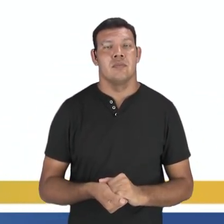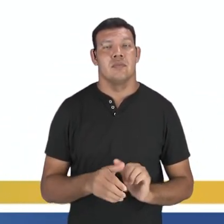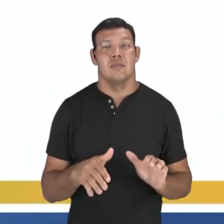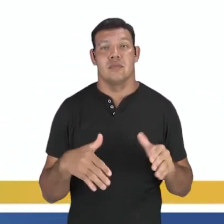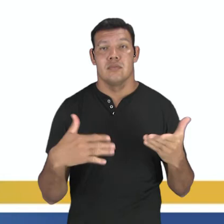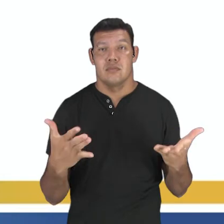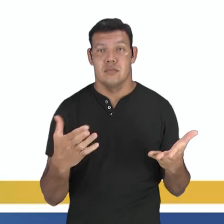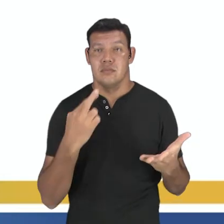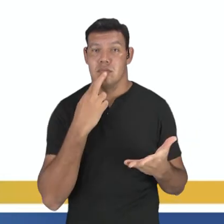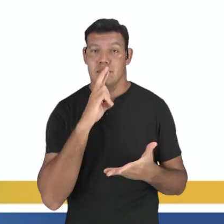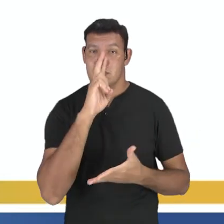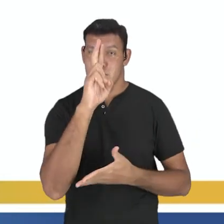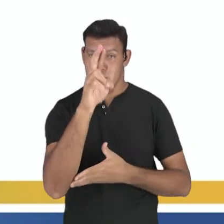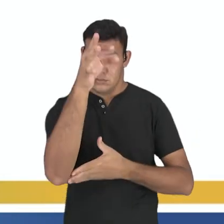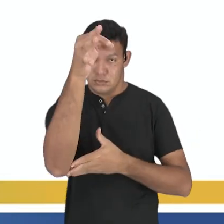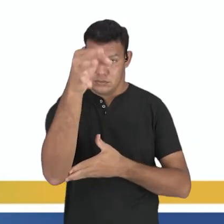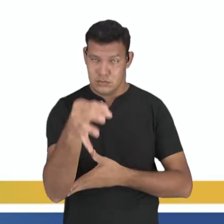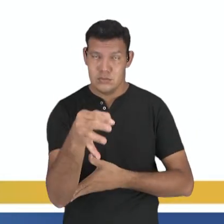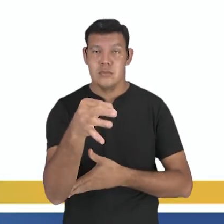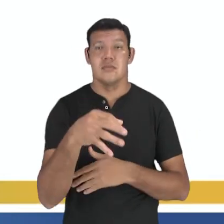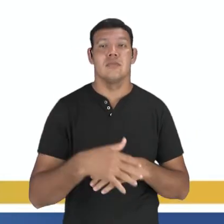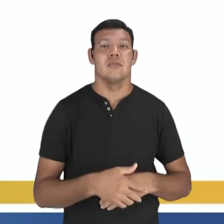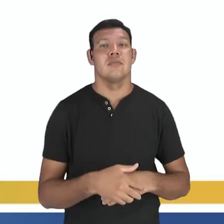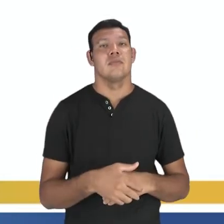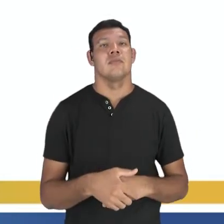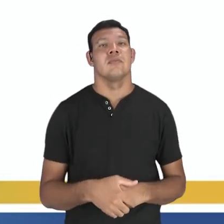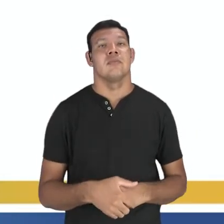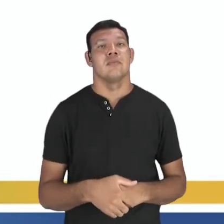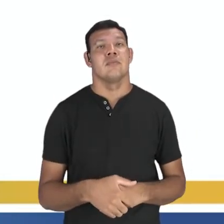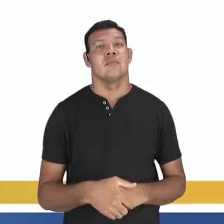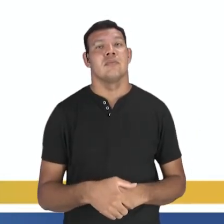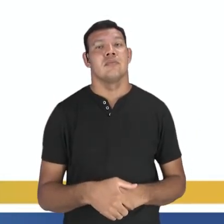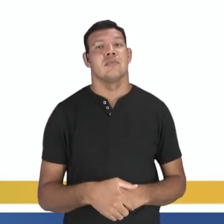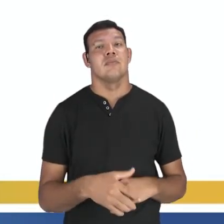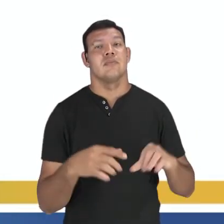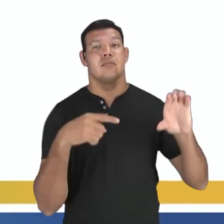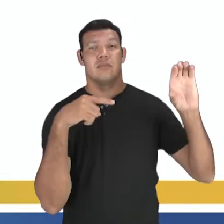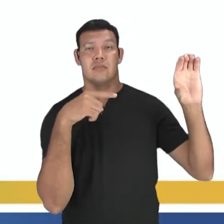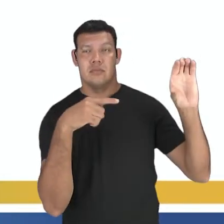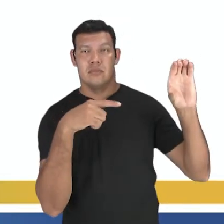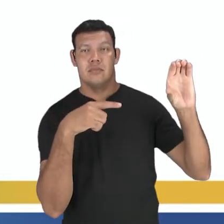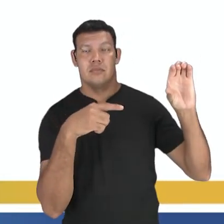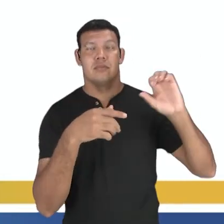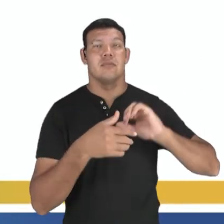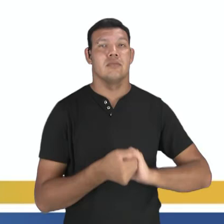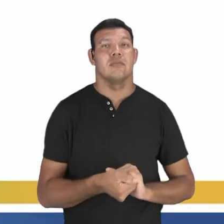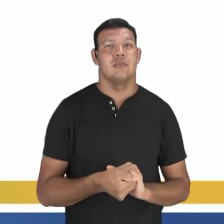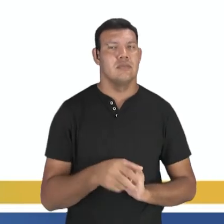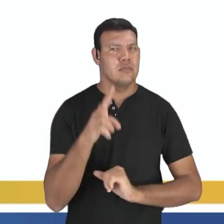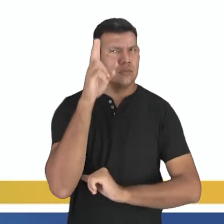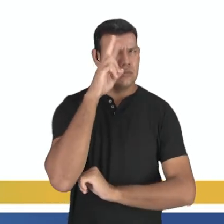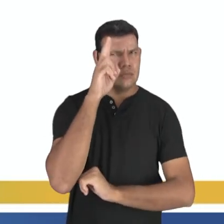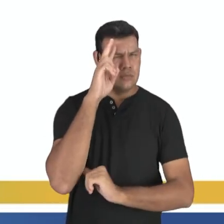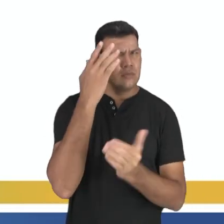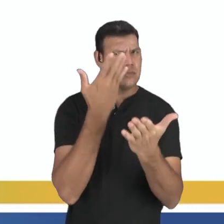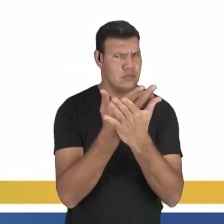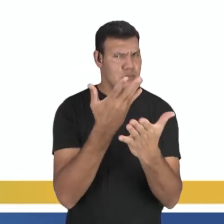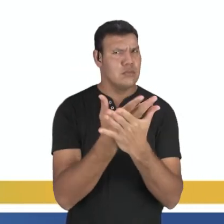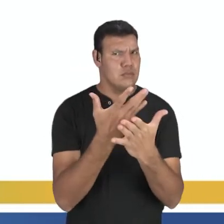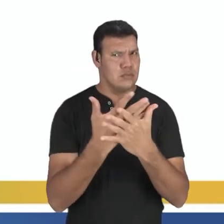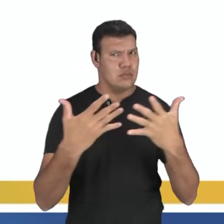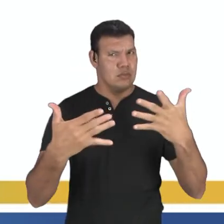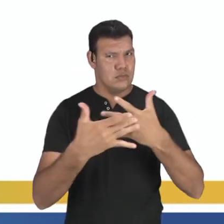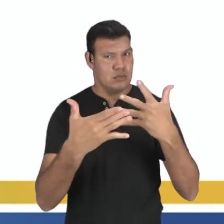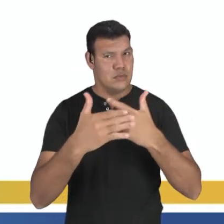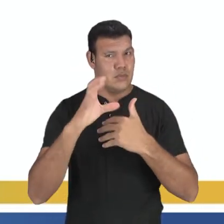Nesse caso, quando nos referimos aí ao tecido ósseo, estamos falando de um tecido conjuntivo. Lembra que quando nós estudamos o conjuntivo